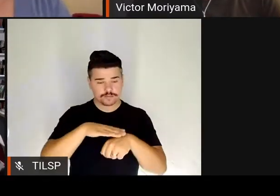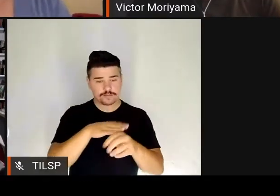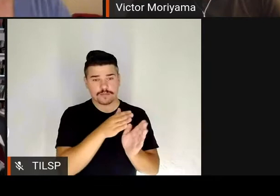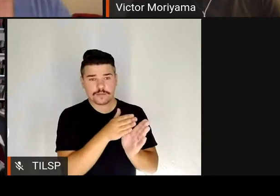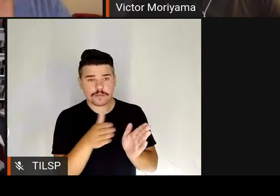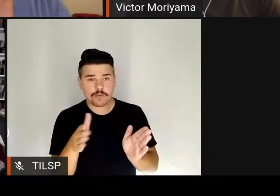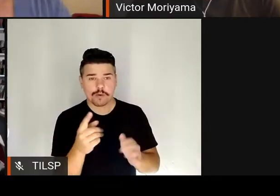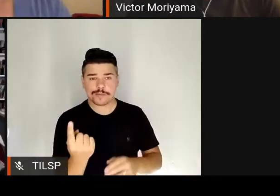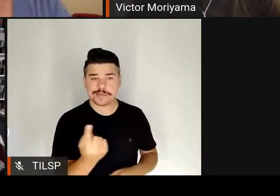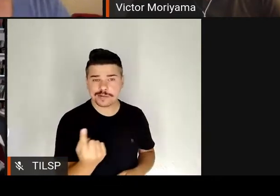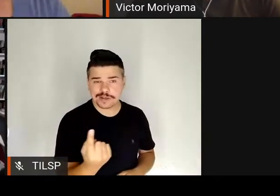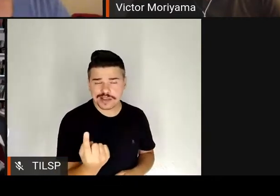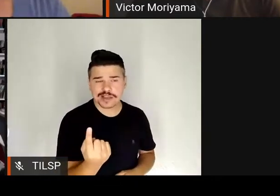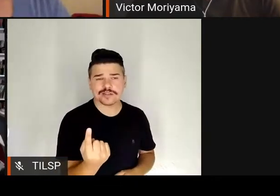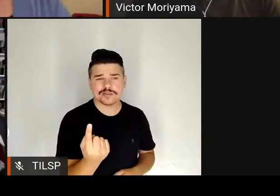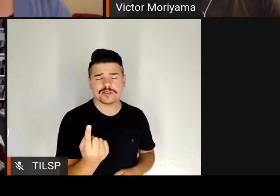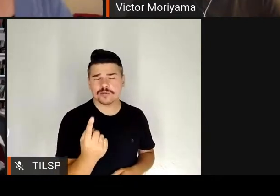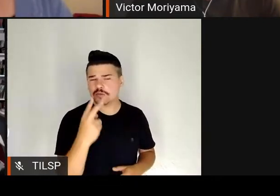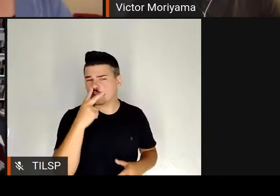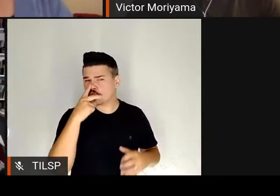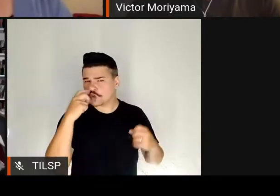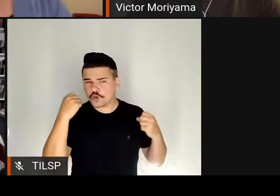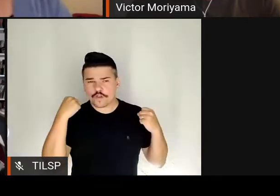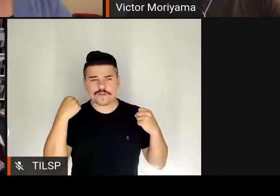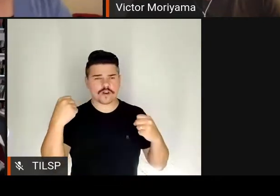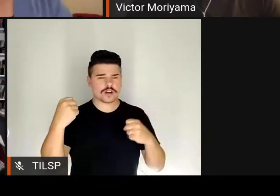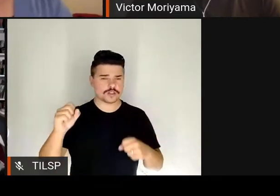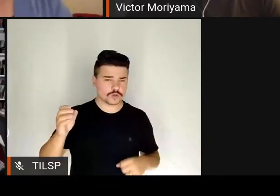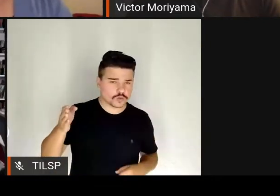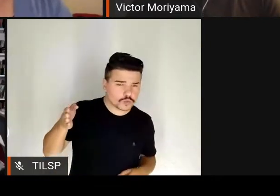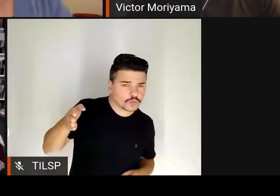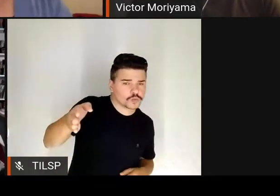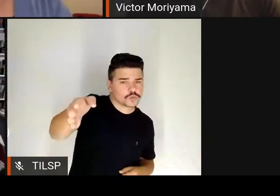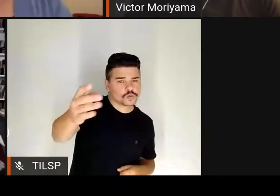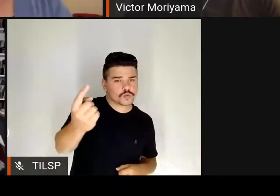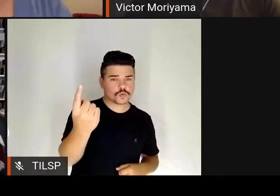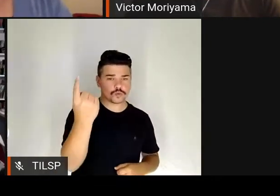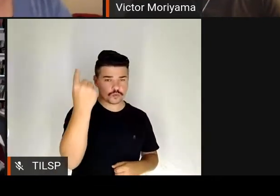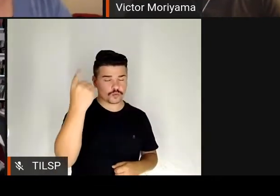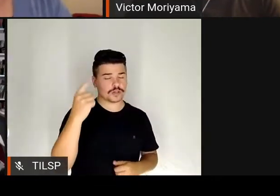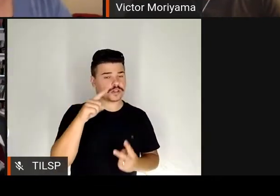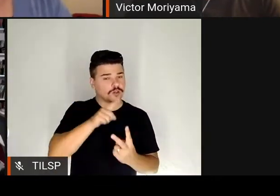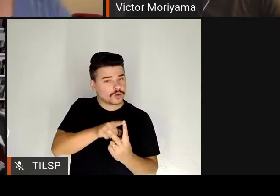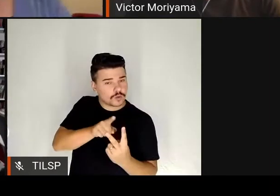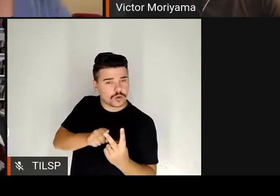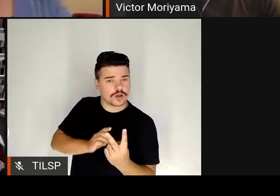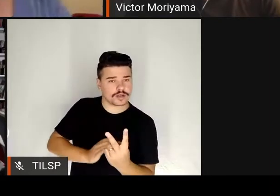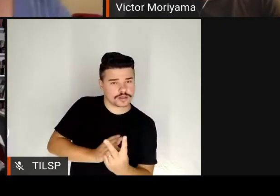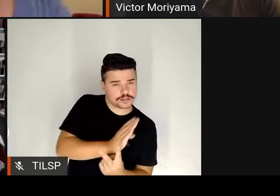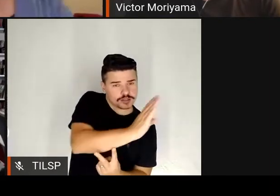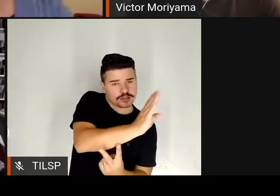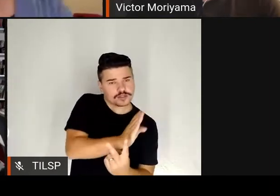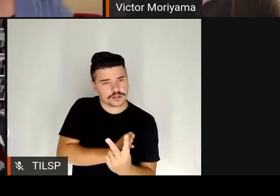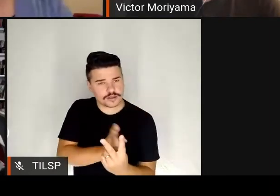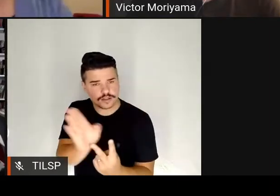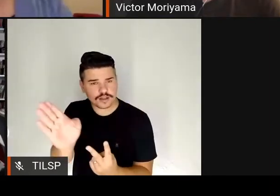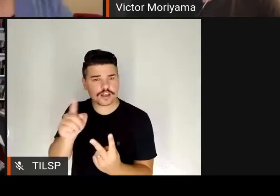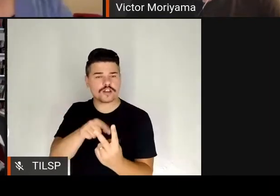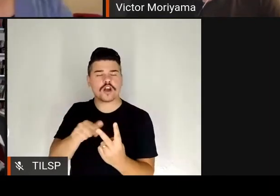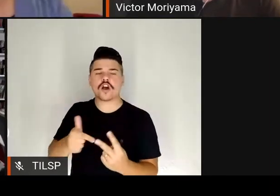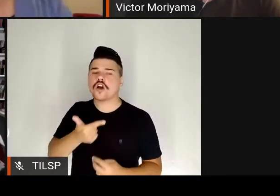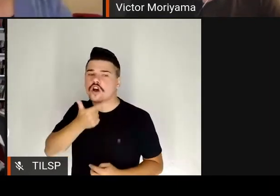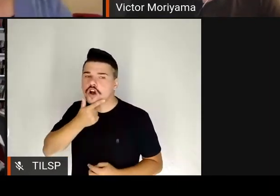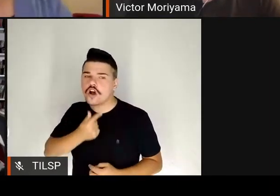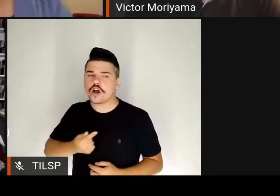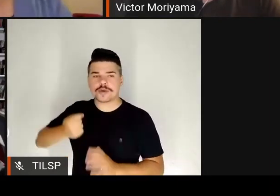uma polarização muito forte, e a gente pode citar como dois exemplos dessa polarização, dois autores